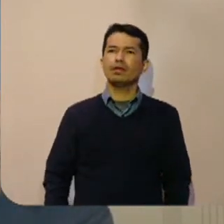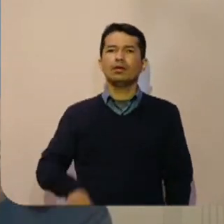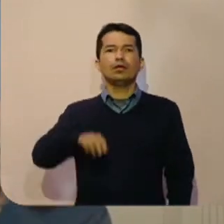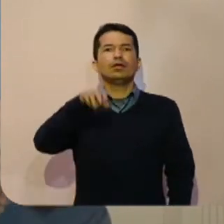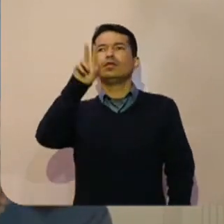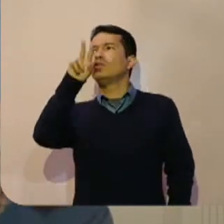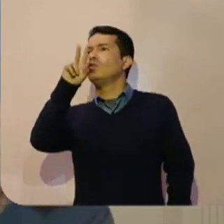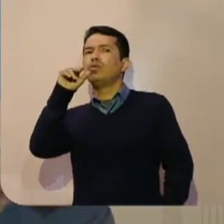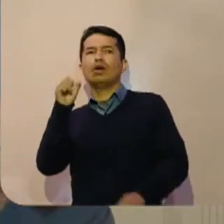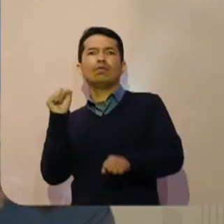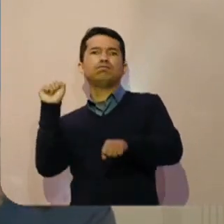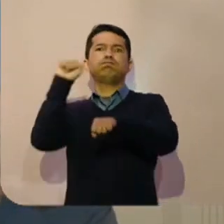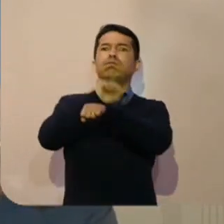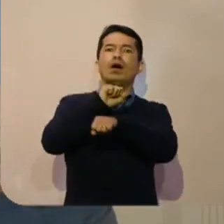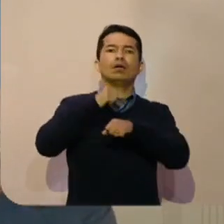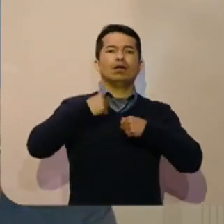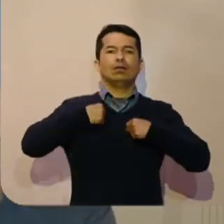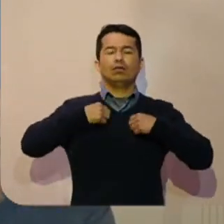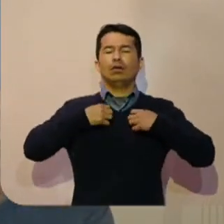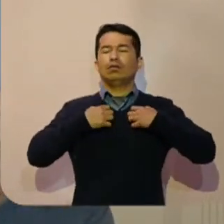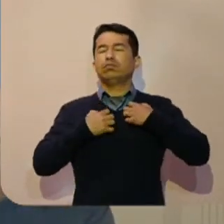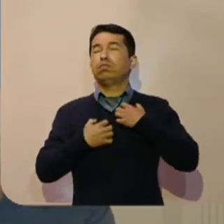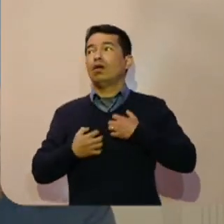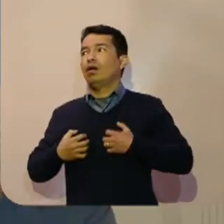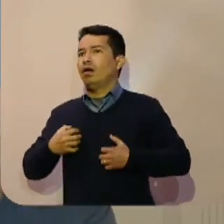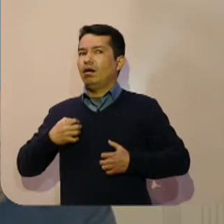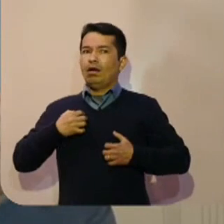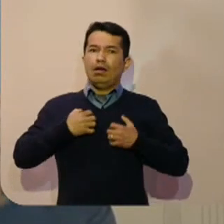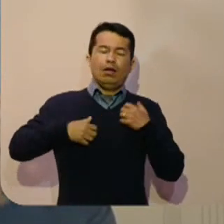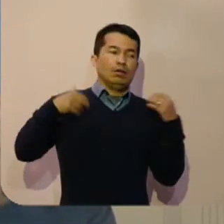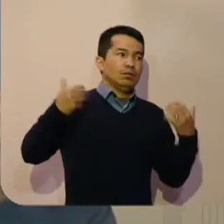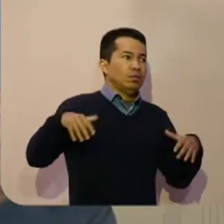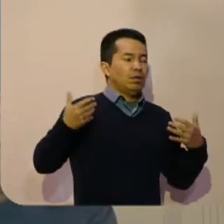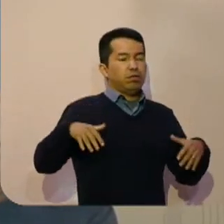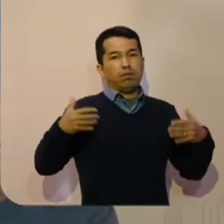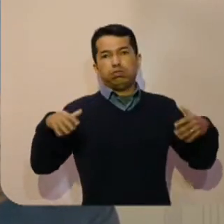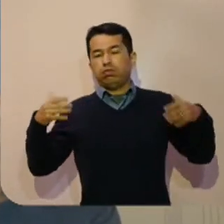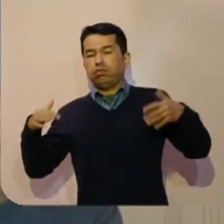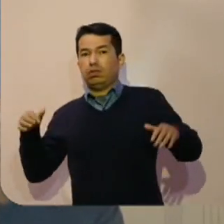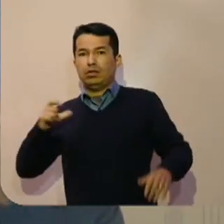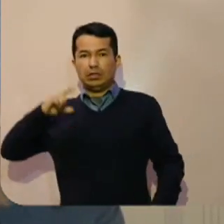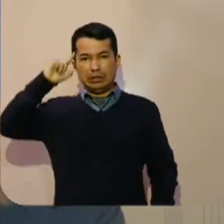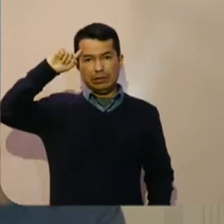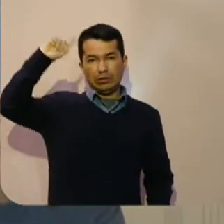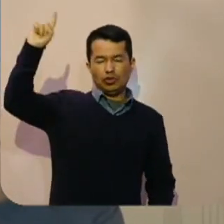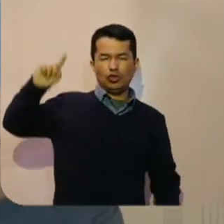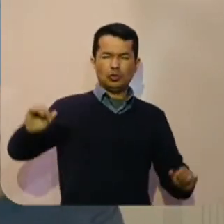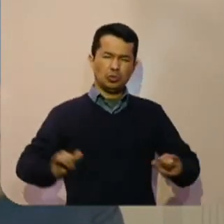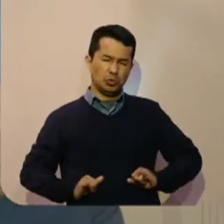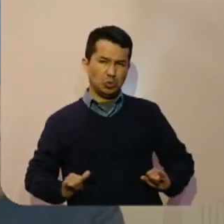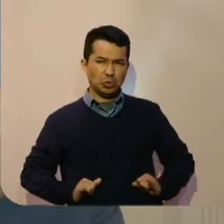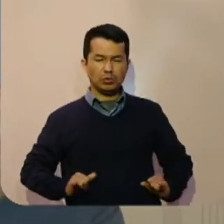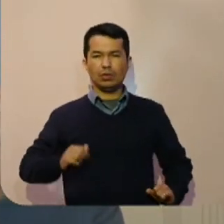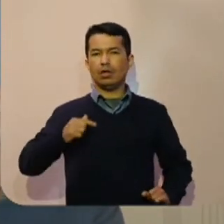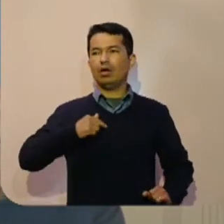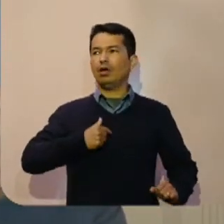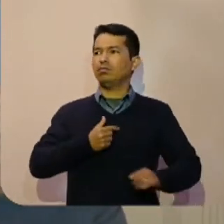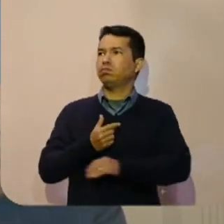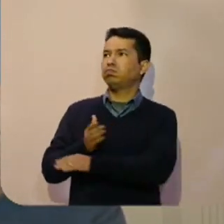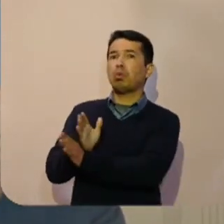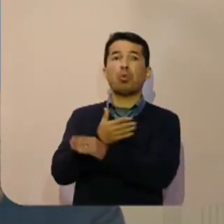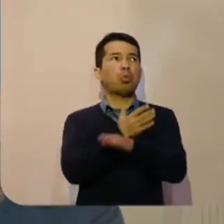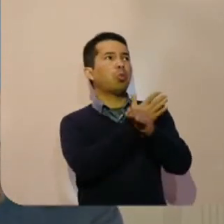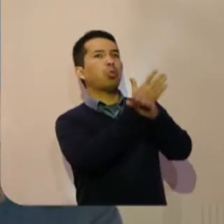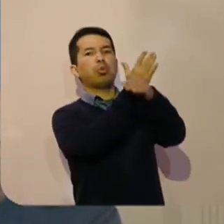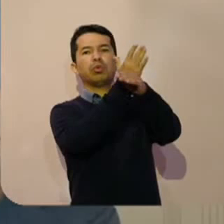agitação dentro de mim. Dias de sofrimento me confrontam, perambulo escurecido,